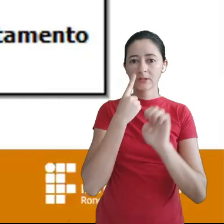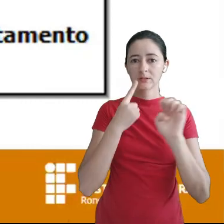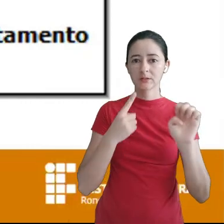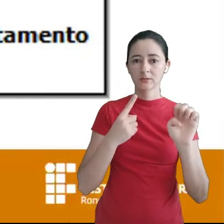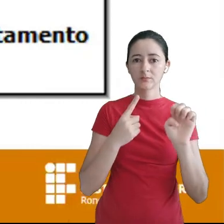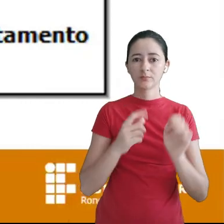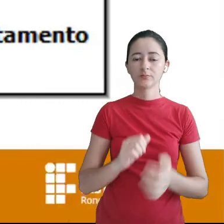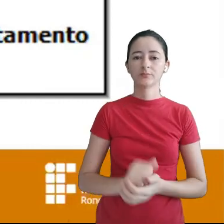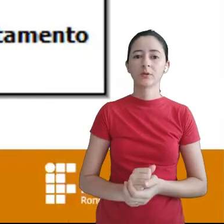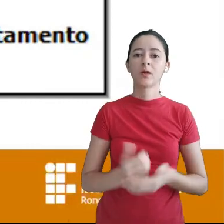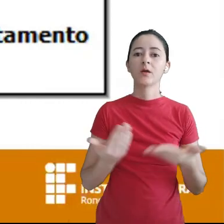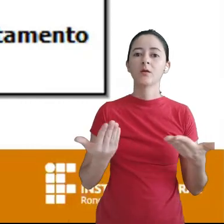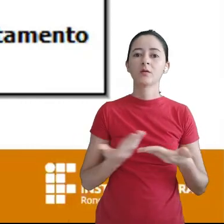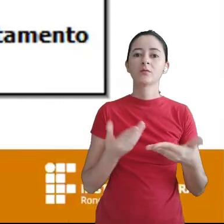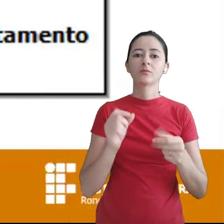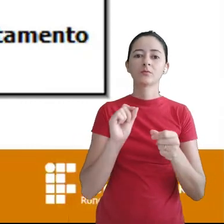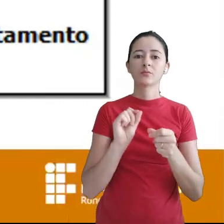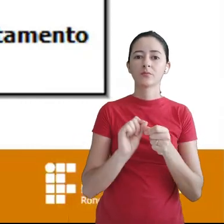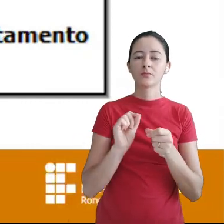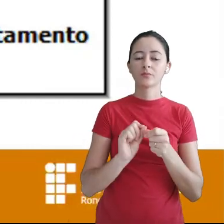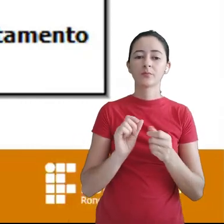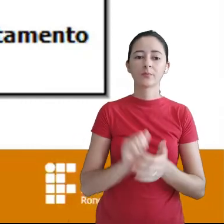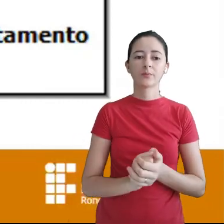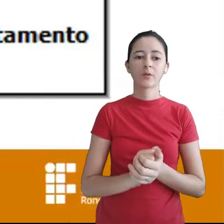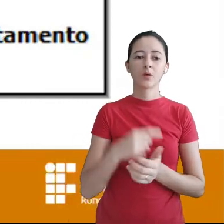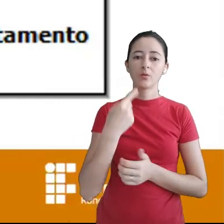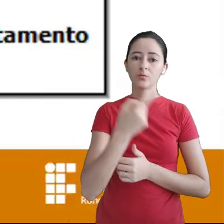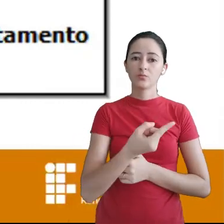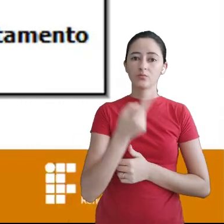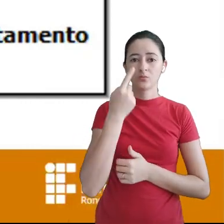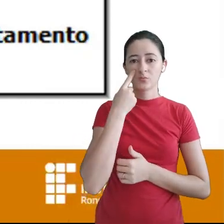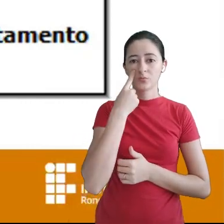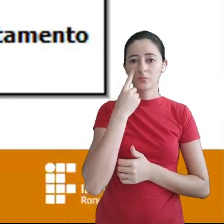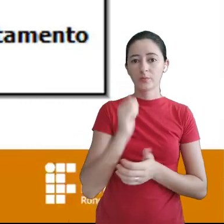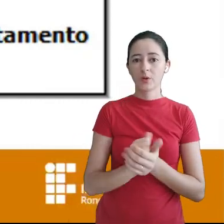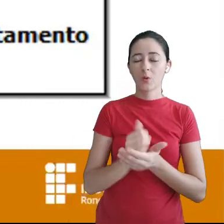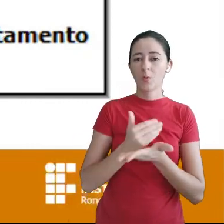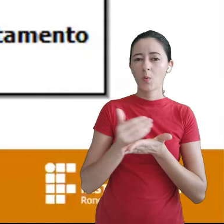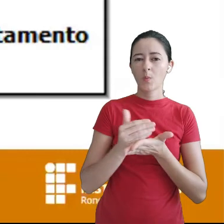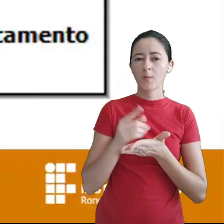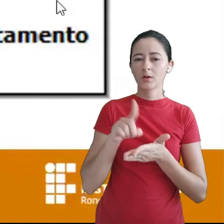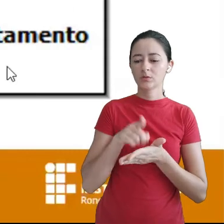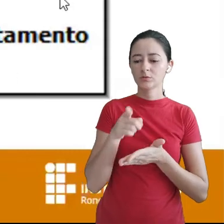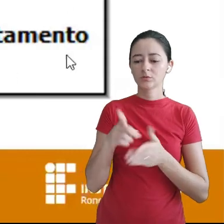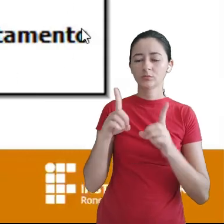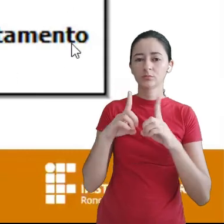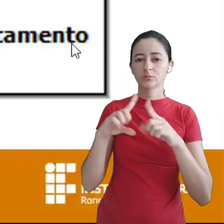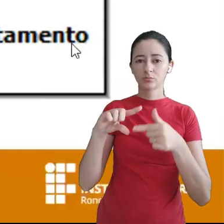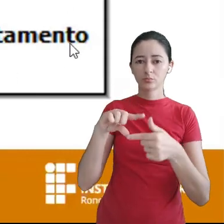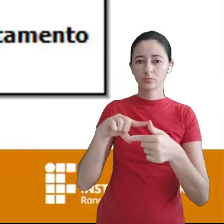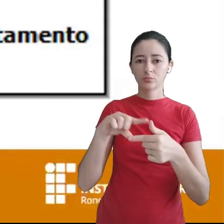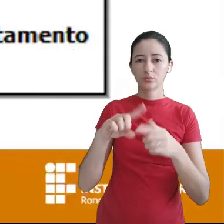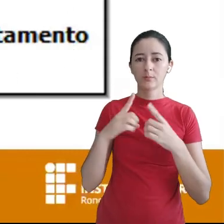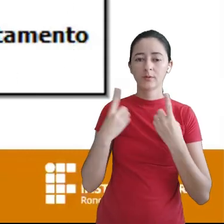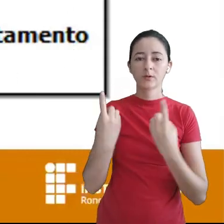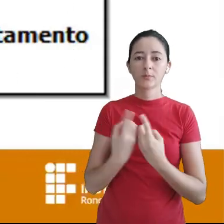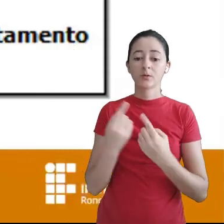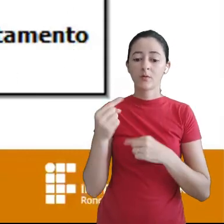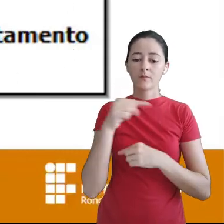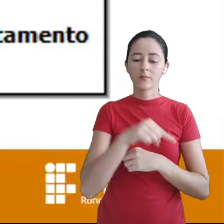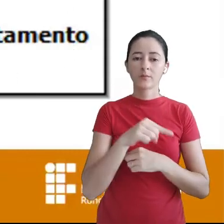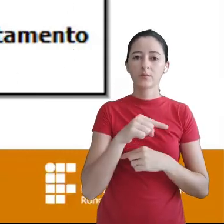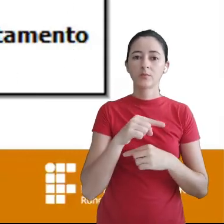Então, aqui do ladinho esquerdo da máxima. Agora vamos fazer a leitura para o outro lado. Agora eu vou começar a leitura em departamento